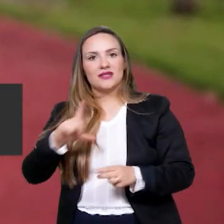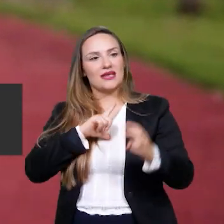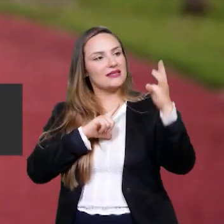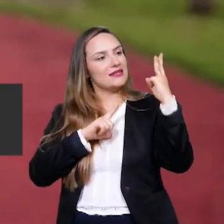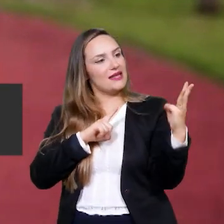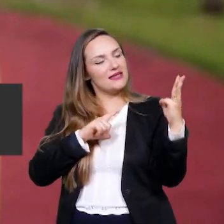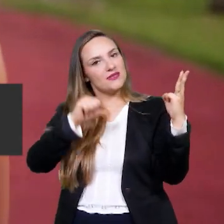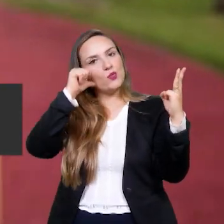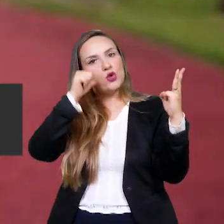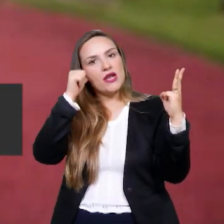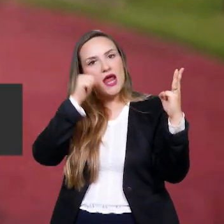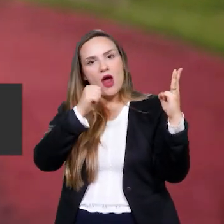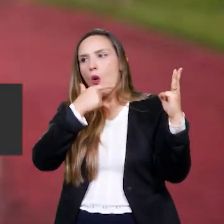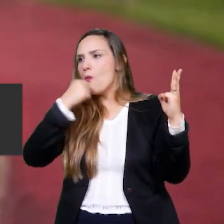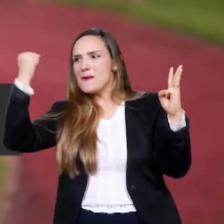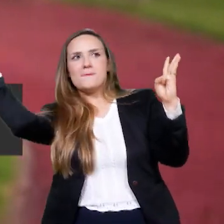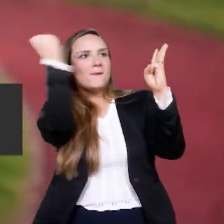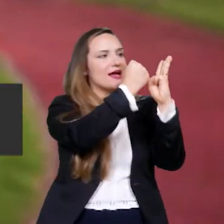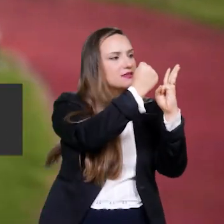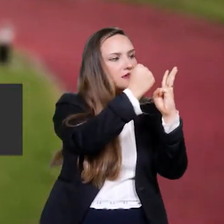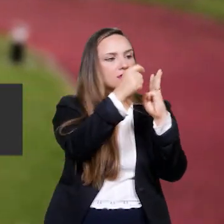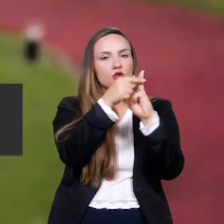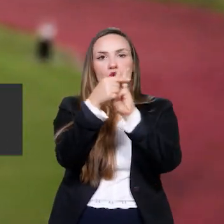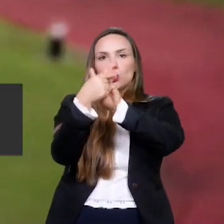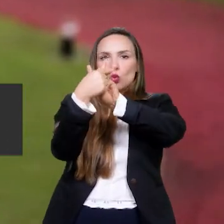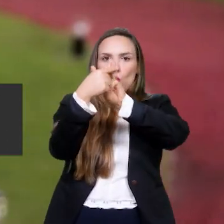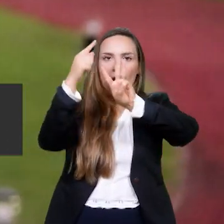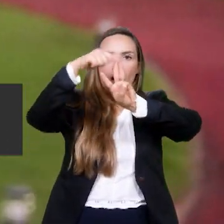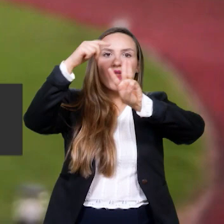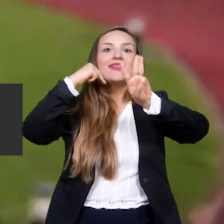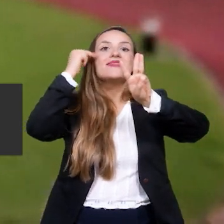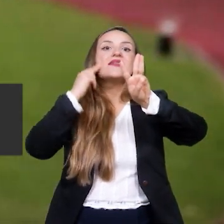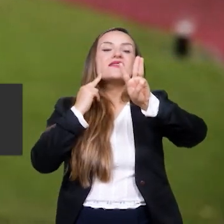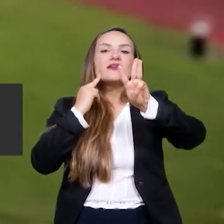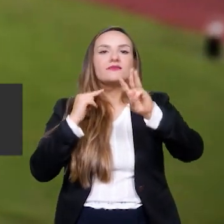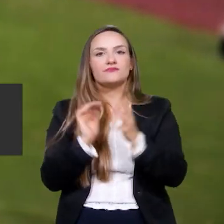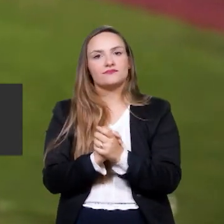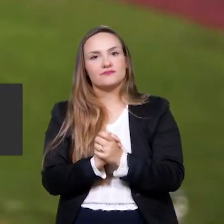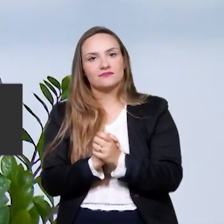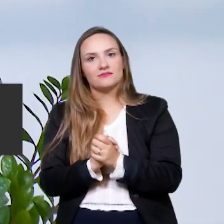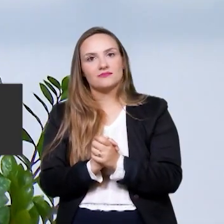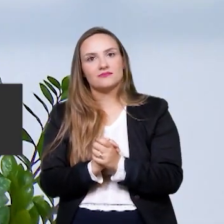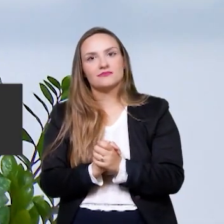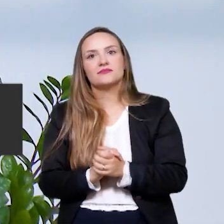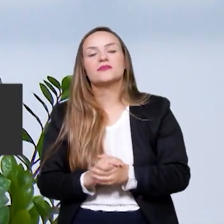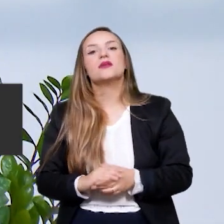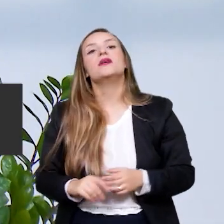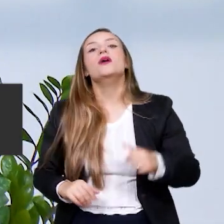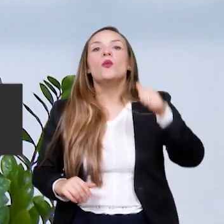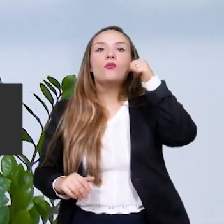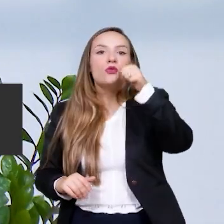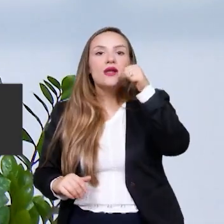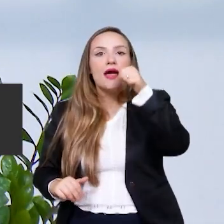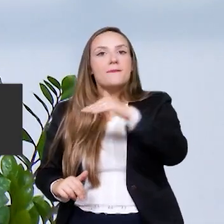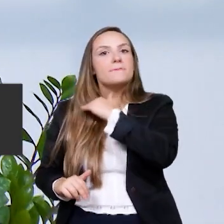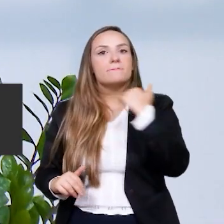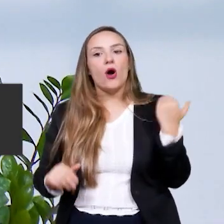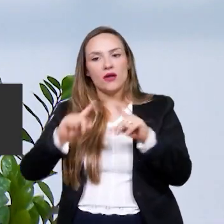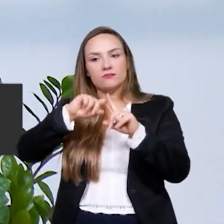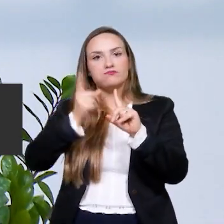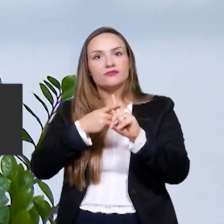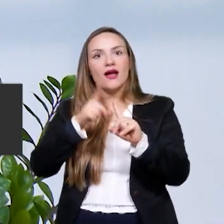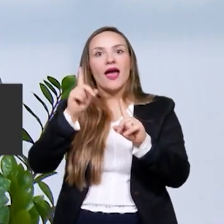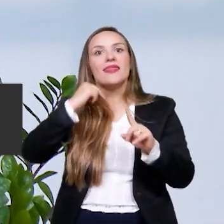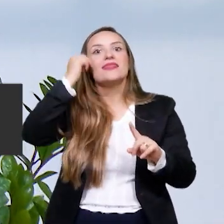sim, a maioria. 2 são negras. Morte obstétrica, 62% das mulheres que morrem no